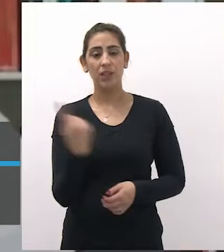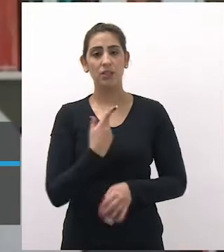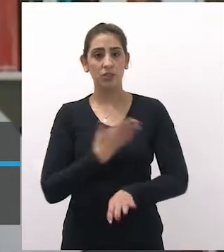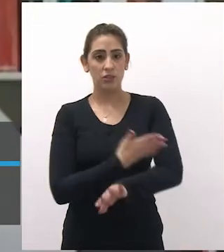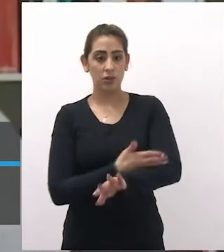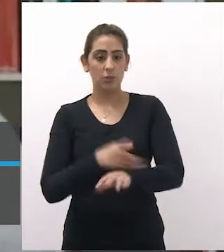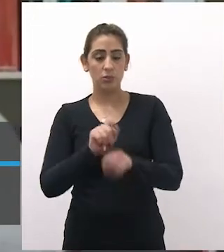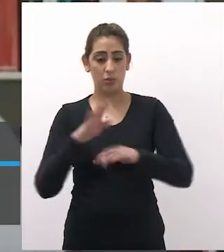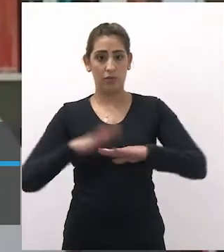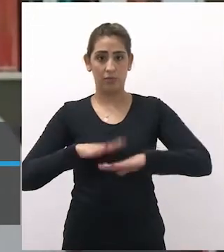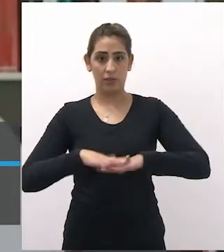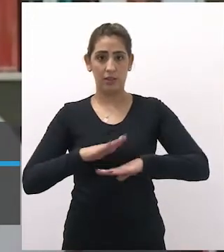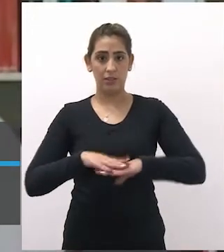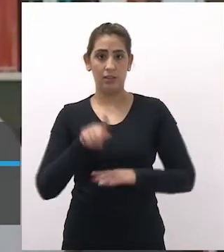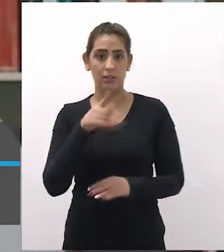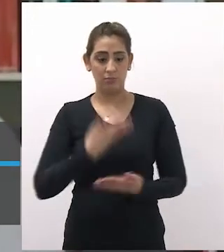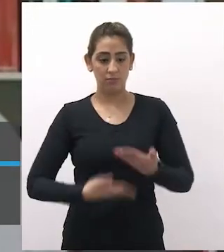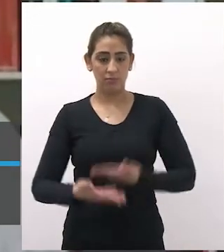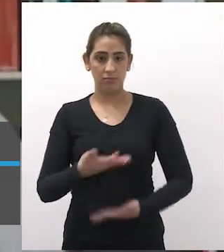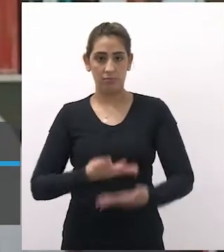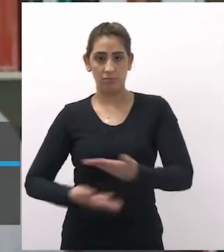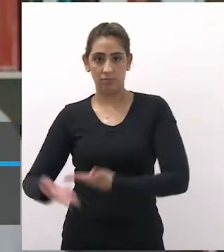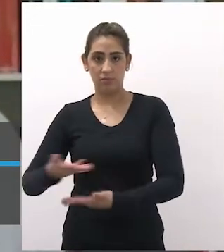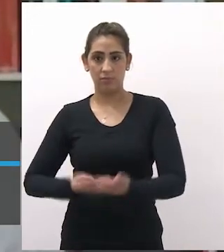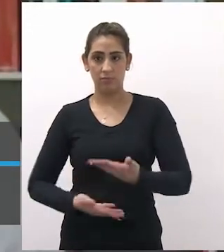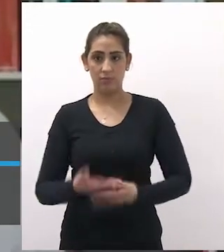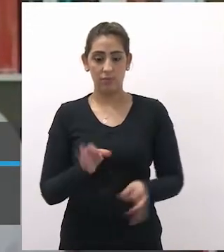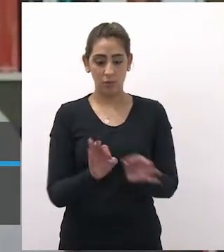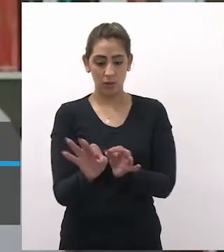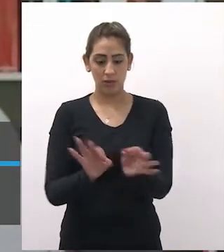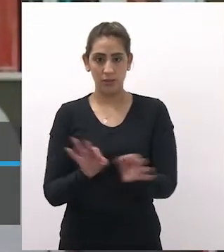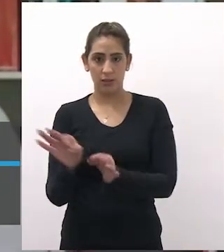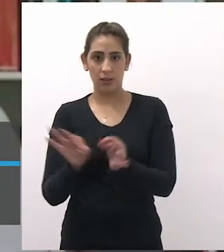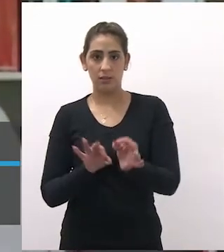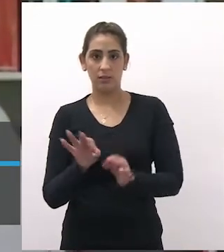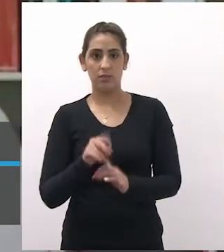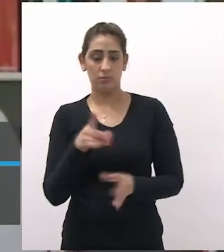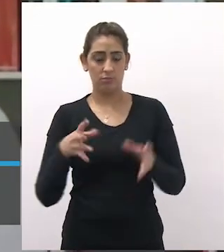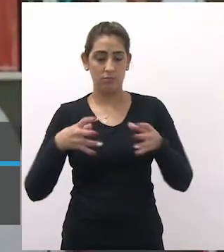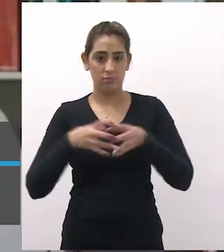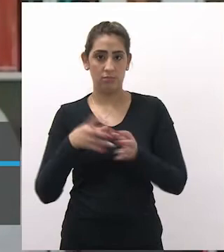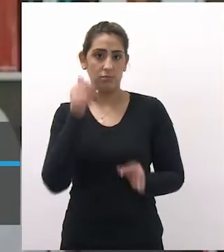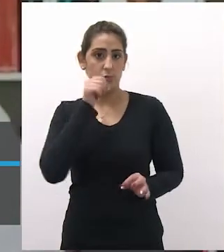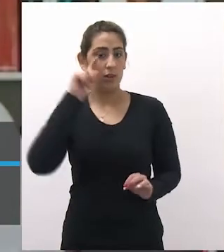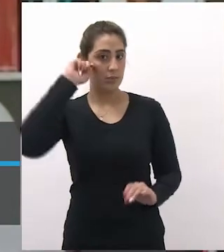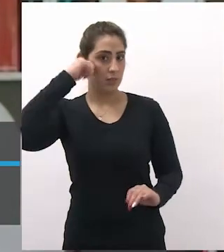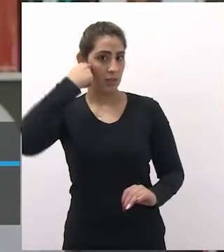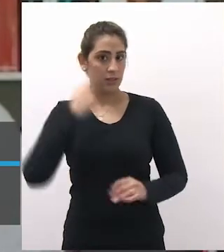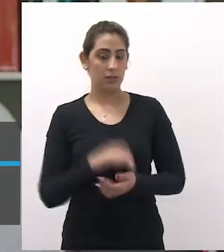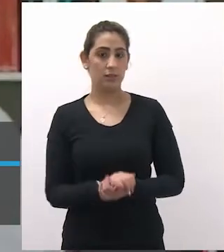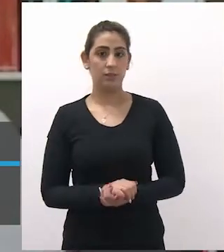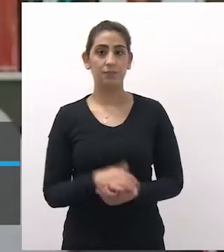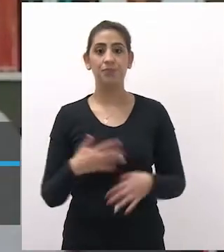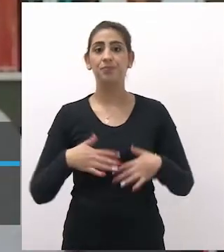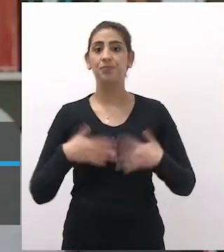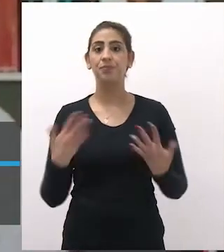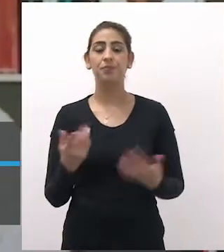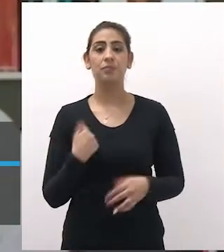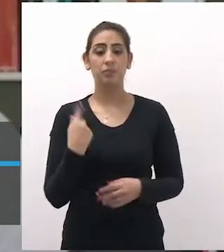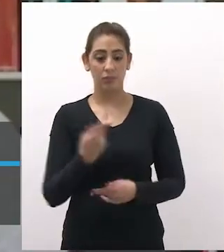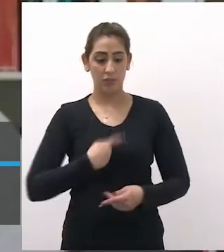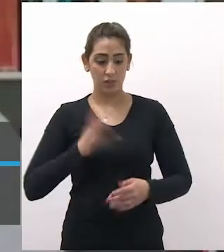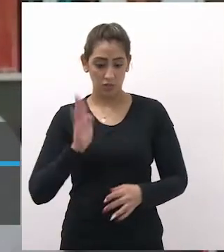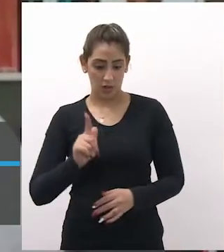a fazer essa organização para essas leituras dessas mulheres pretas. E aí, como a gente já